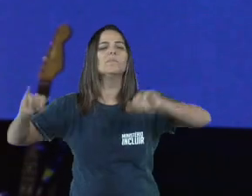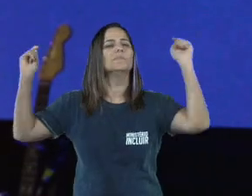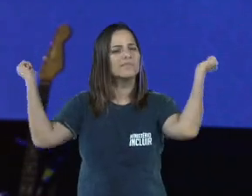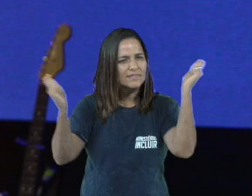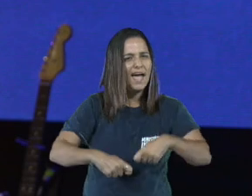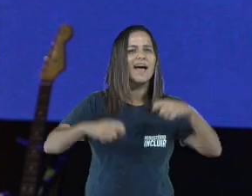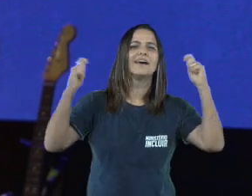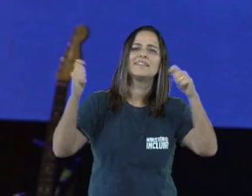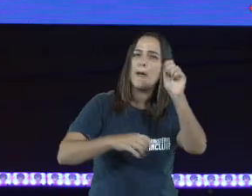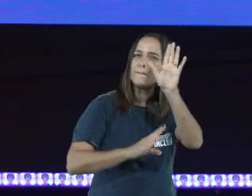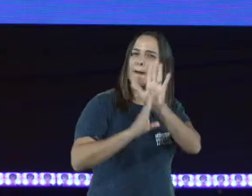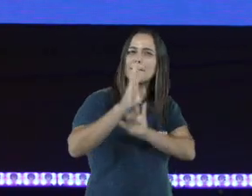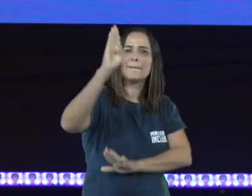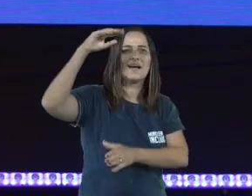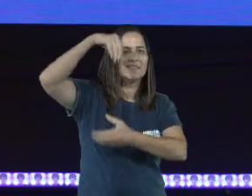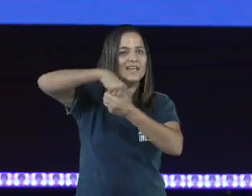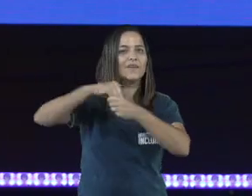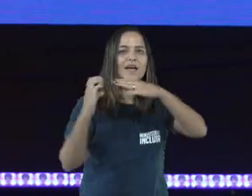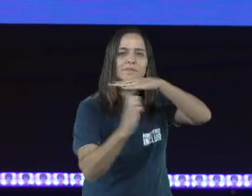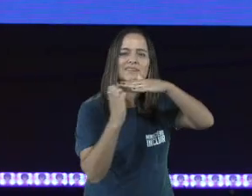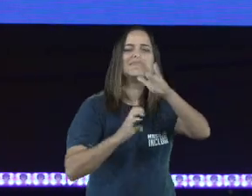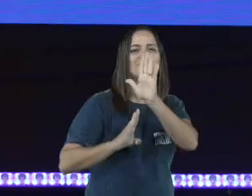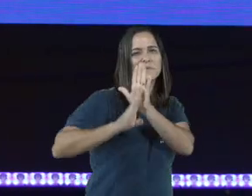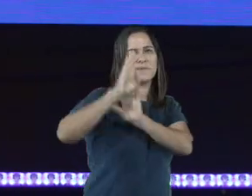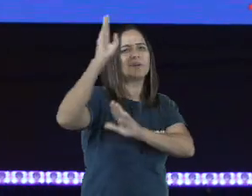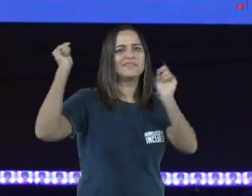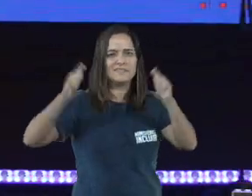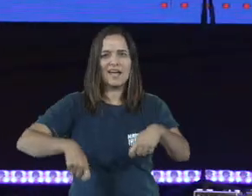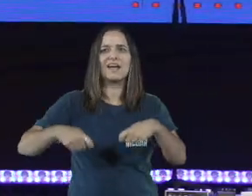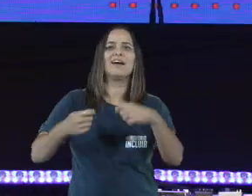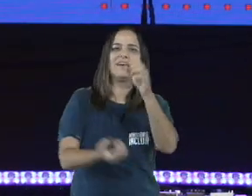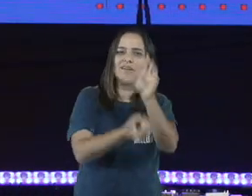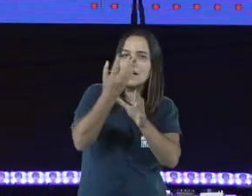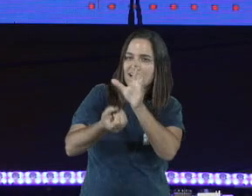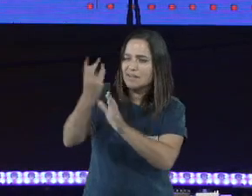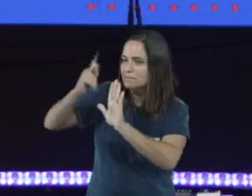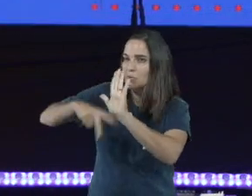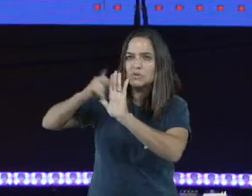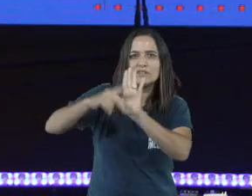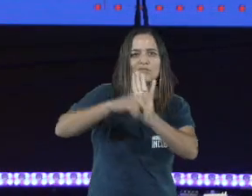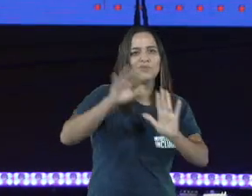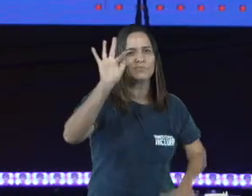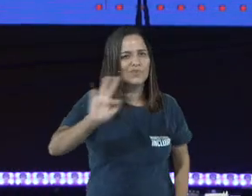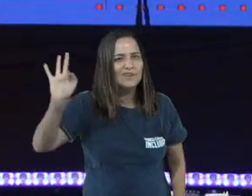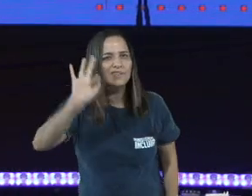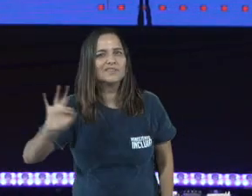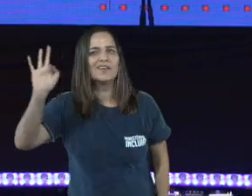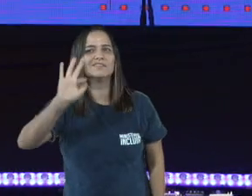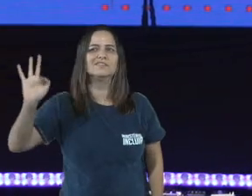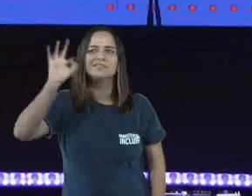exponencial na sua empresa você pode começar um projeto da sua faculdade e vai virar uma uma completa